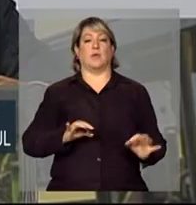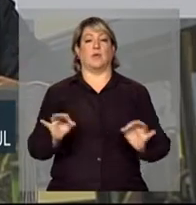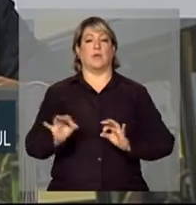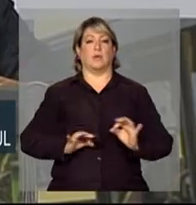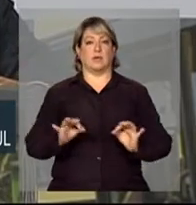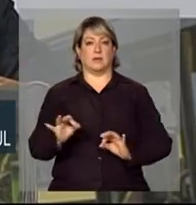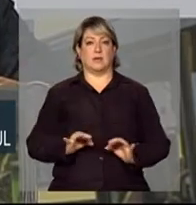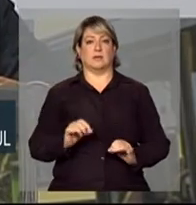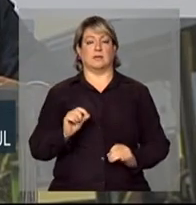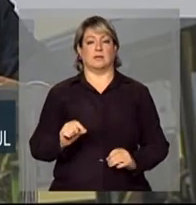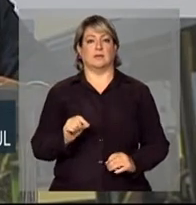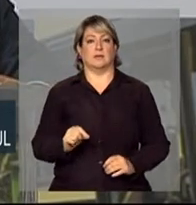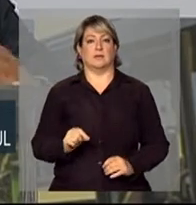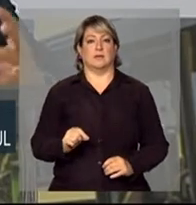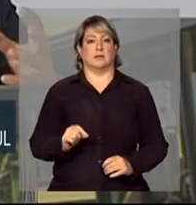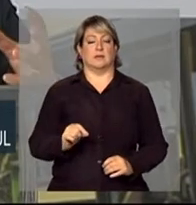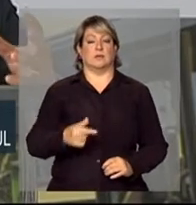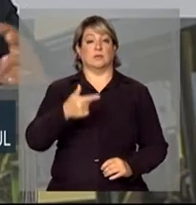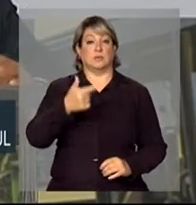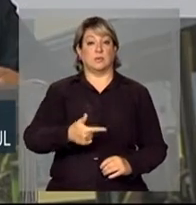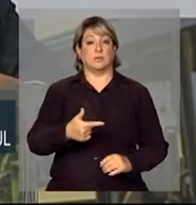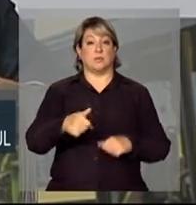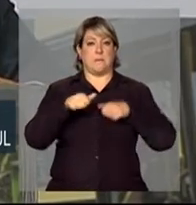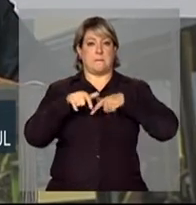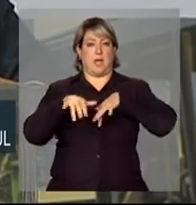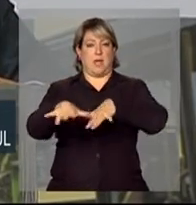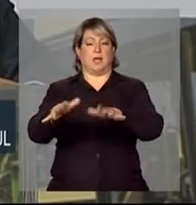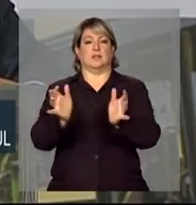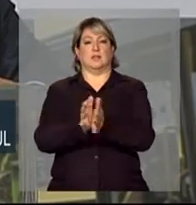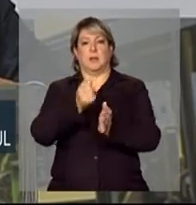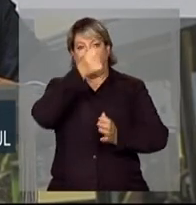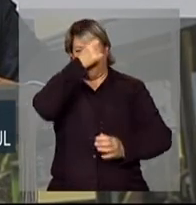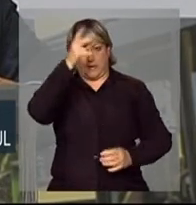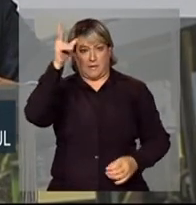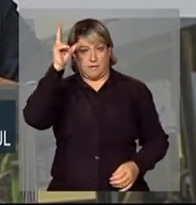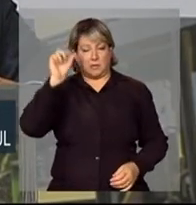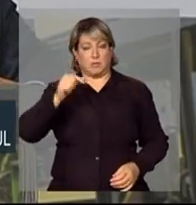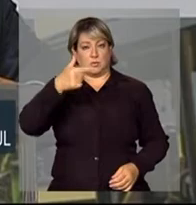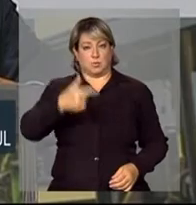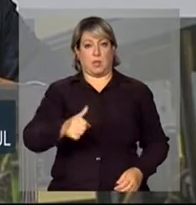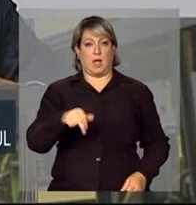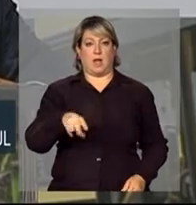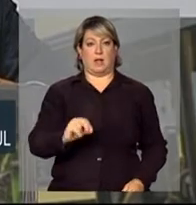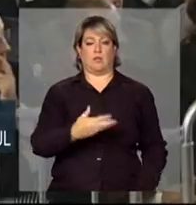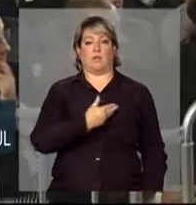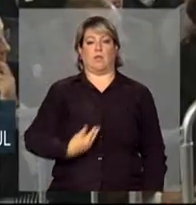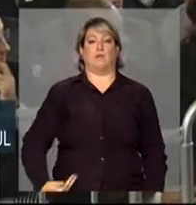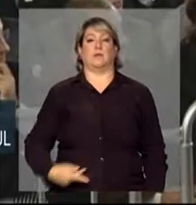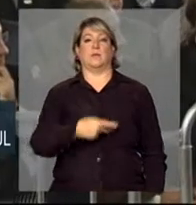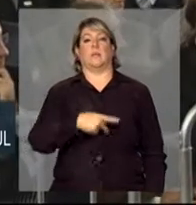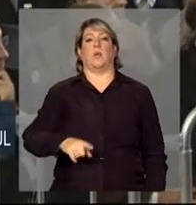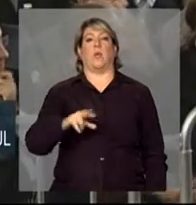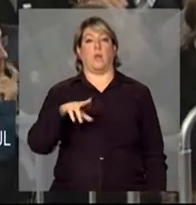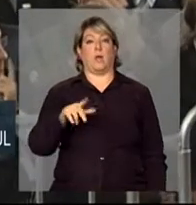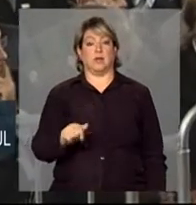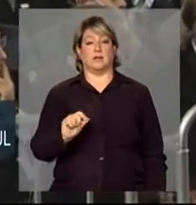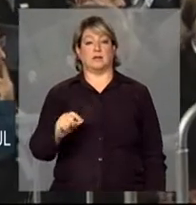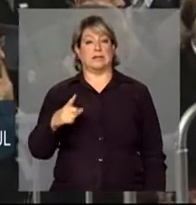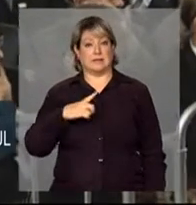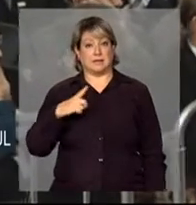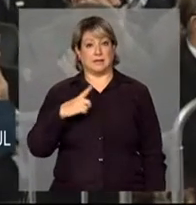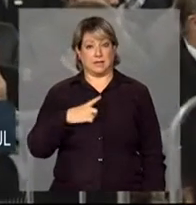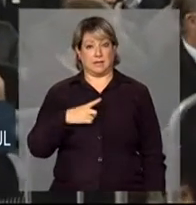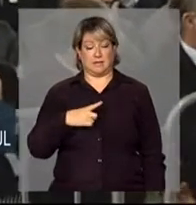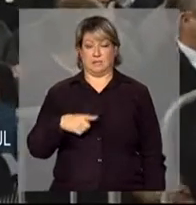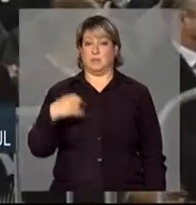organizando a segunda marcha dos prefeitos no segundo ano do governo do presidente, que teve